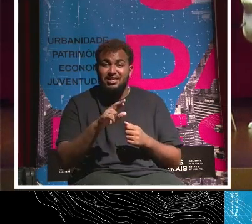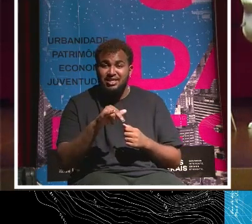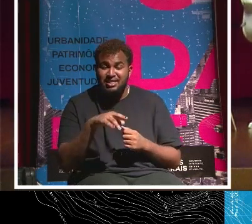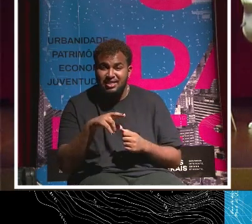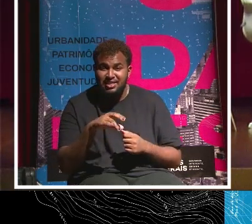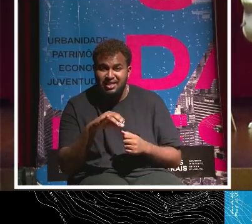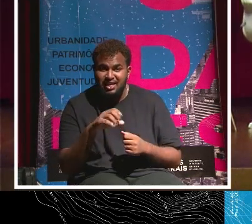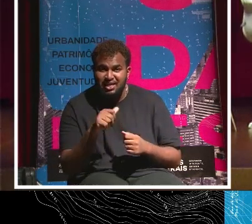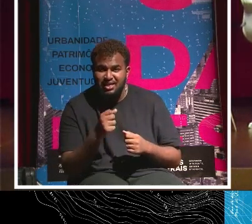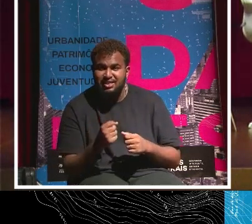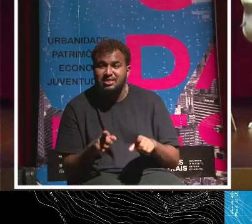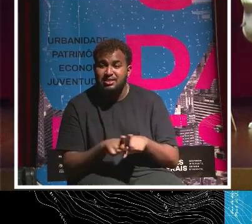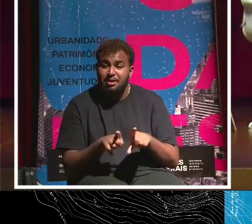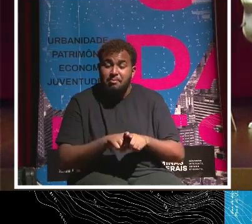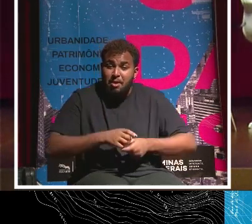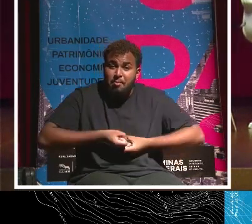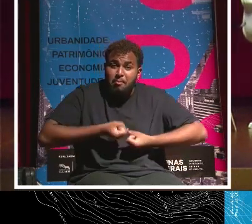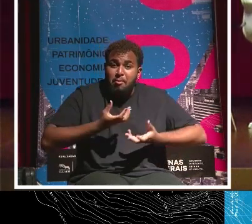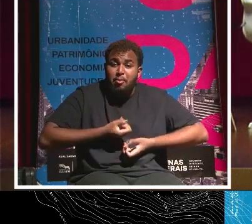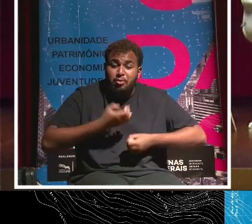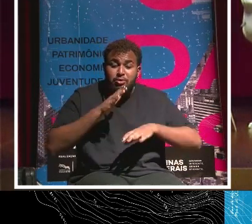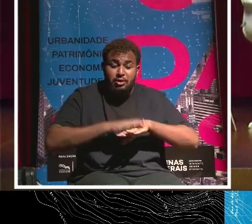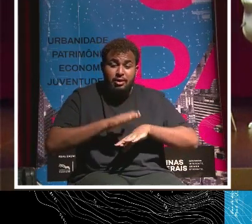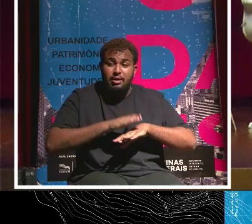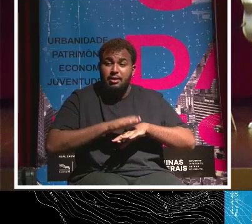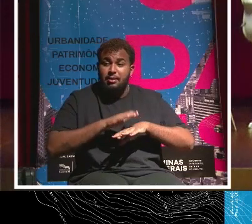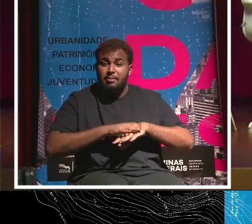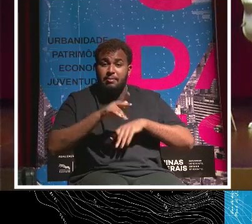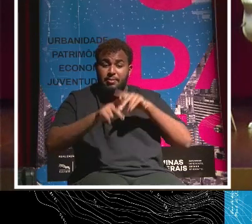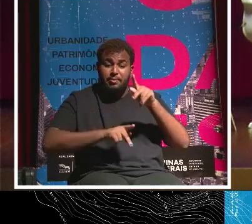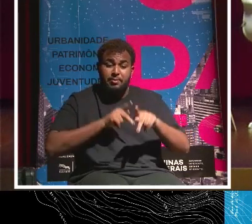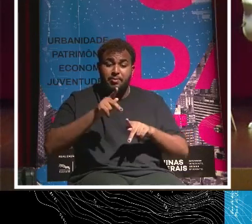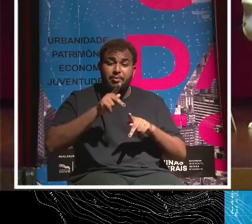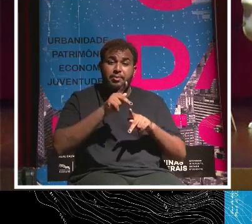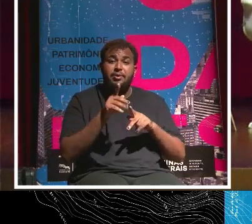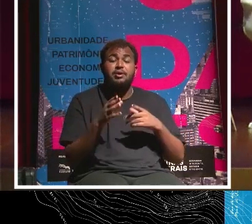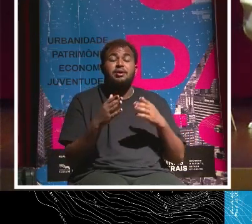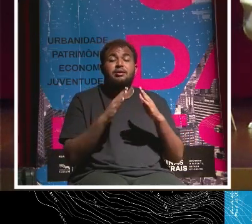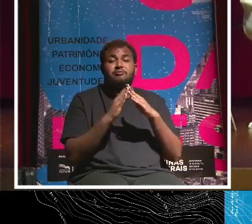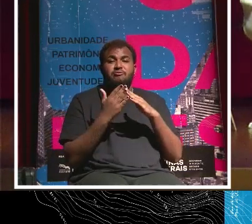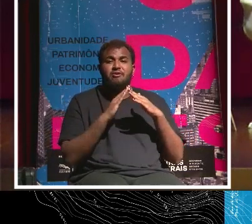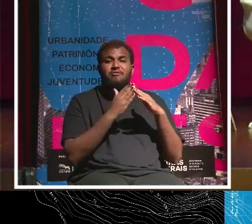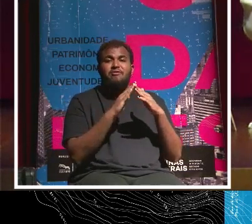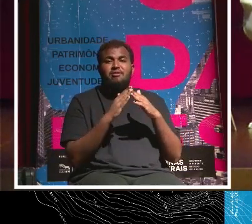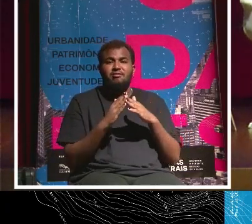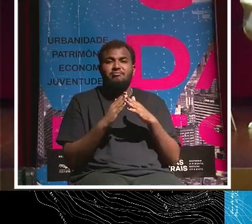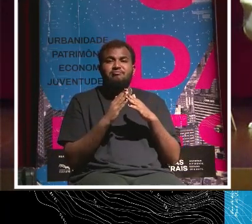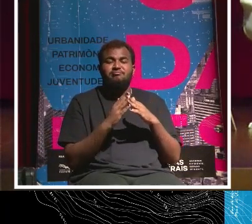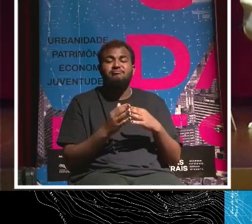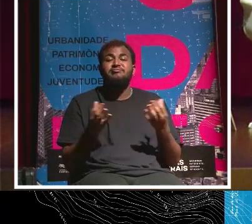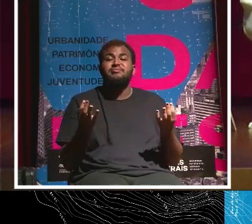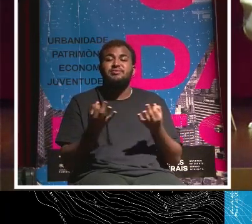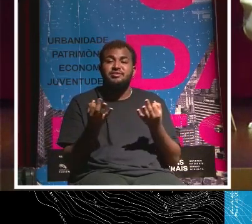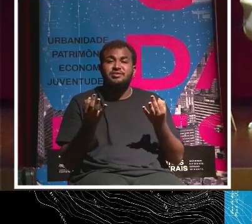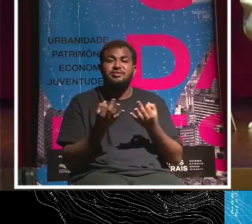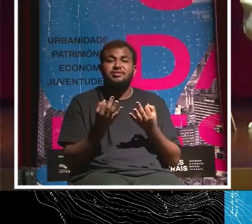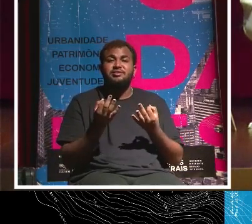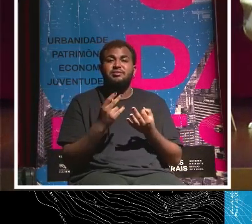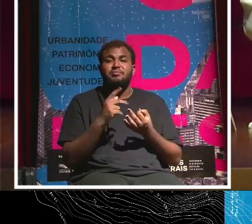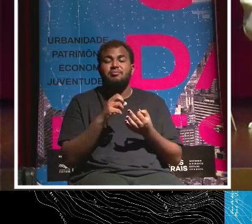com o que é a produção popular, periférica e do território de favela. Essa